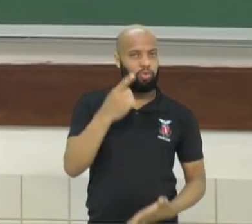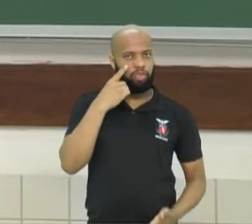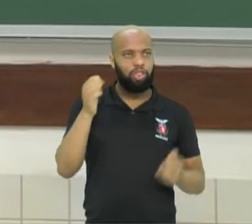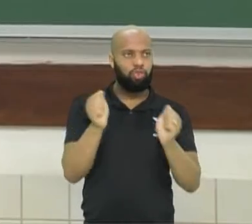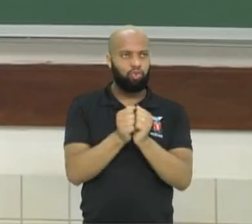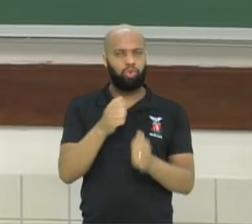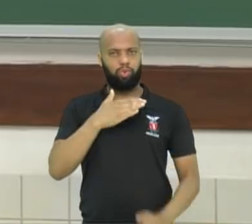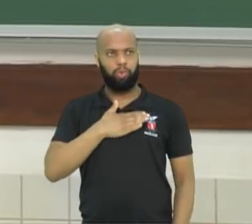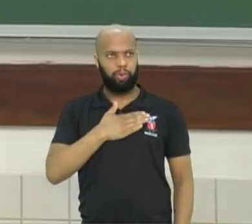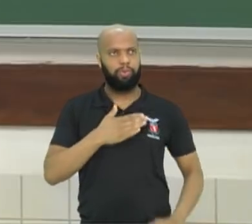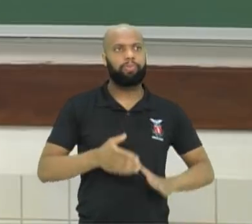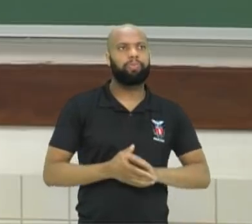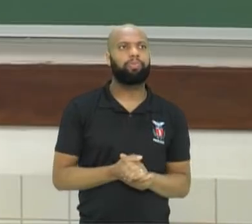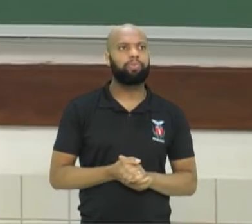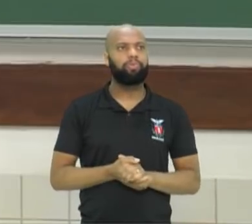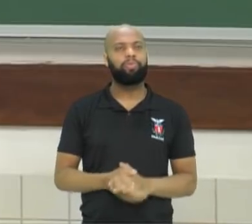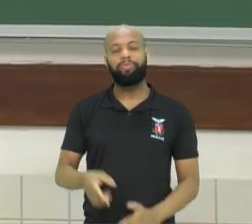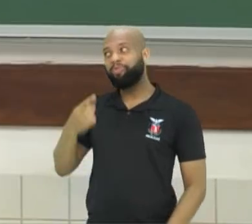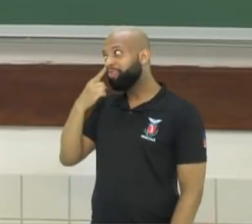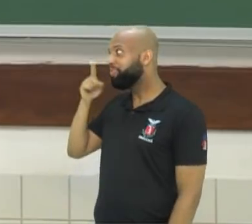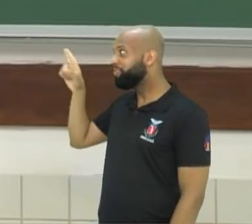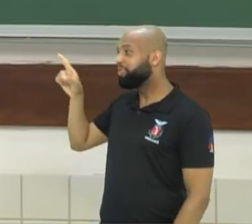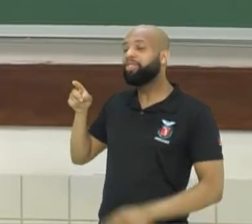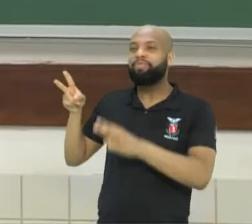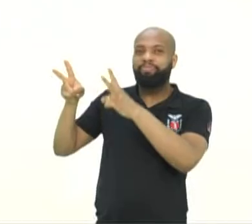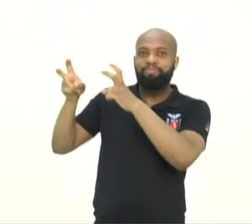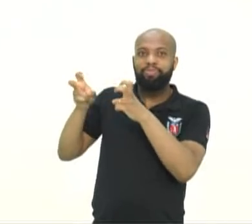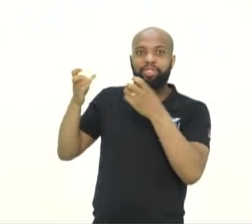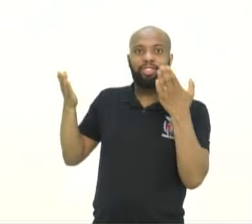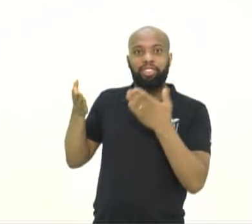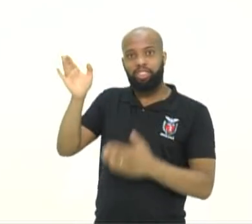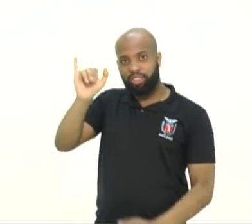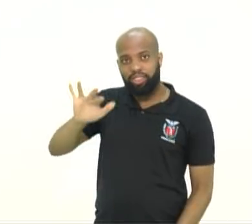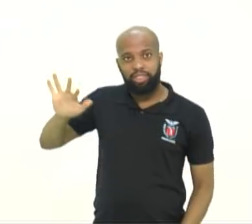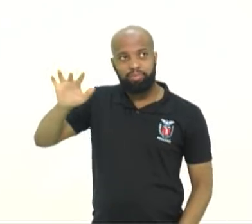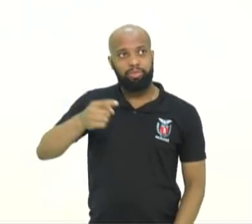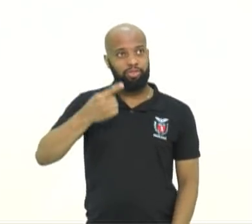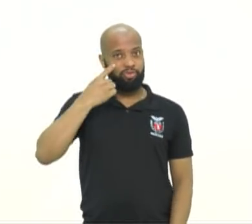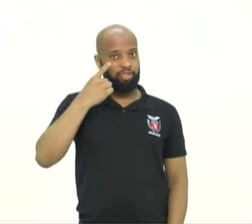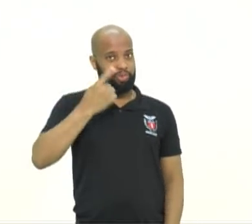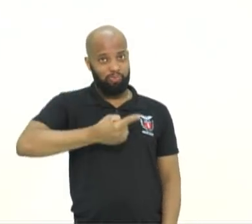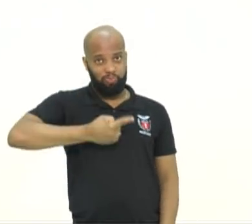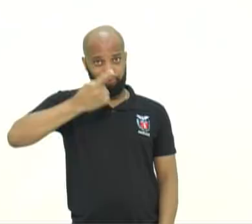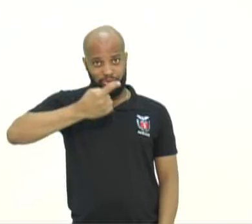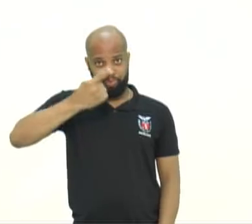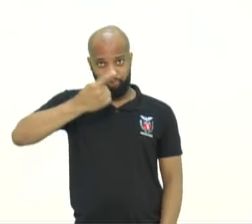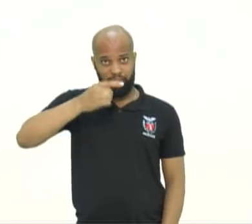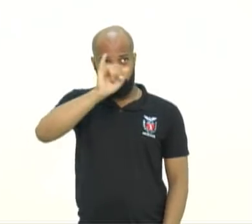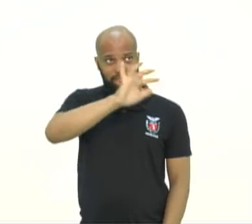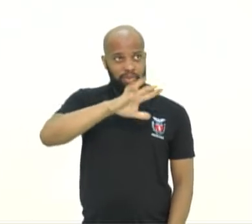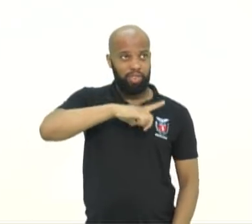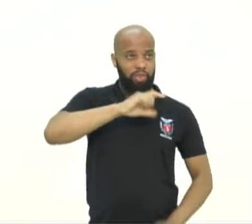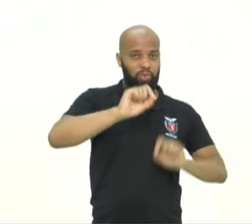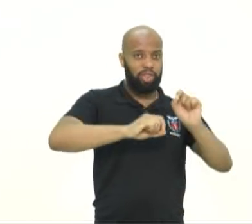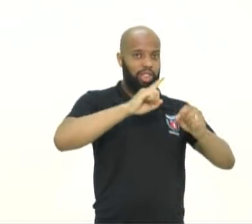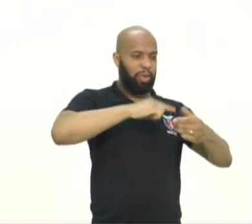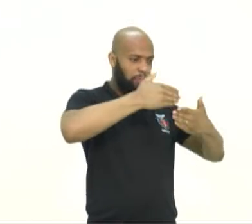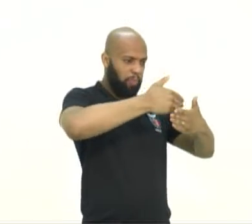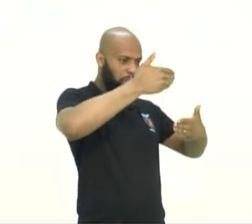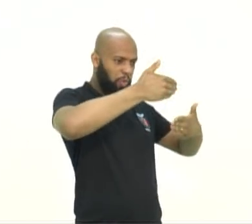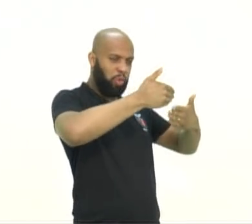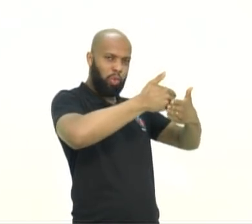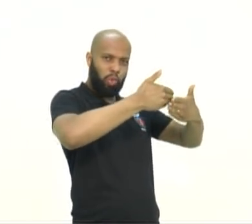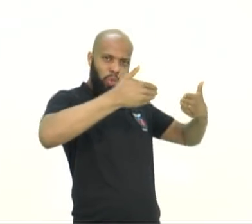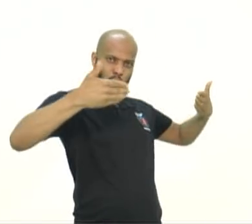go! Olha aí, observa essas figuras. Então, na primeira figura, a gente tem um muro, né, representando